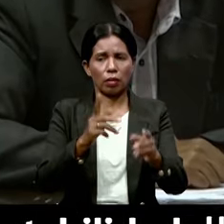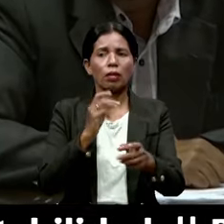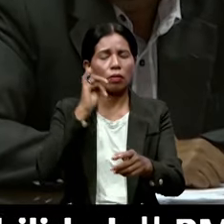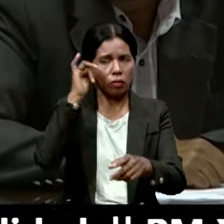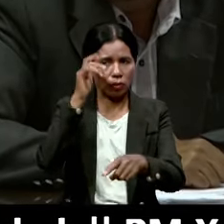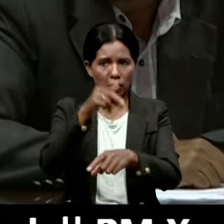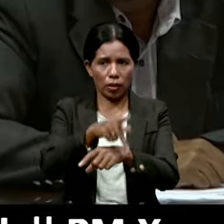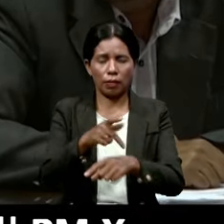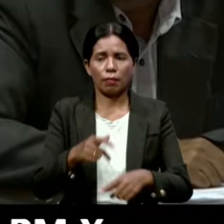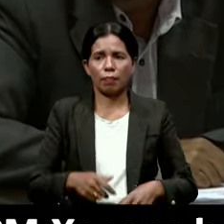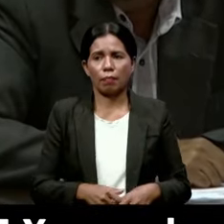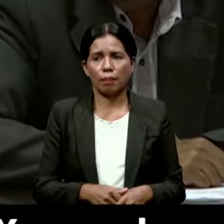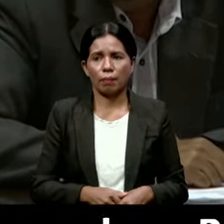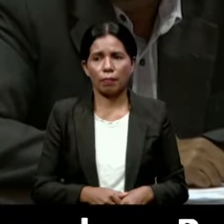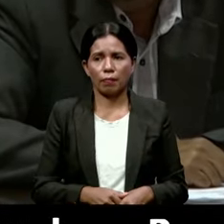behind the way.